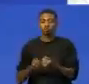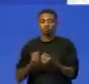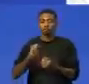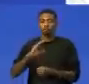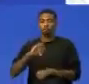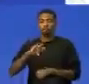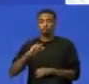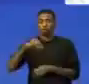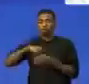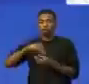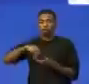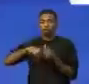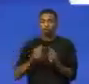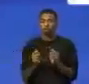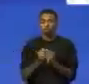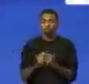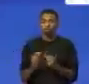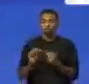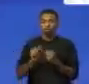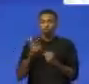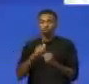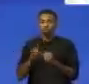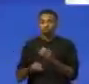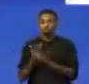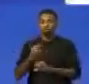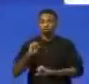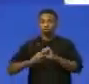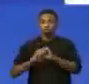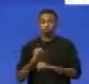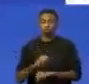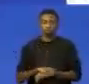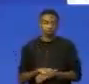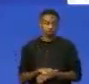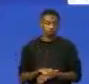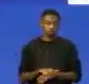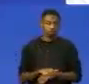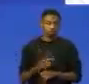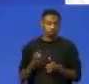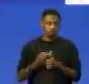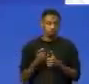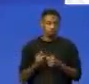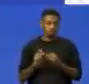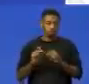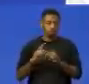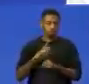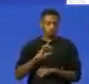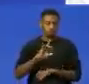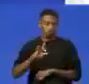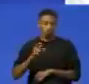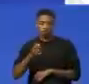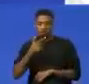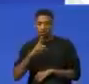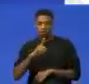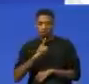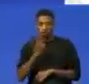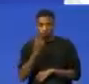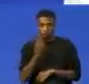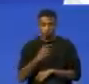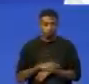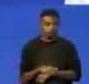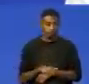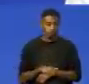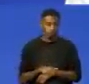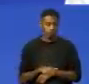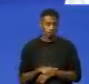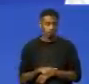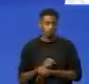salicílico que deve ser empregada para esse fim? Questão de estequiometria, então, primeira proporção, cada comprimido, um comprimido, você